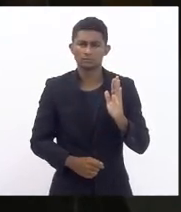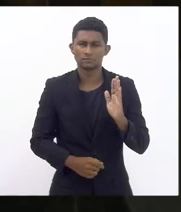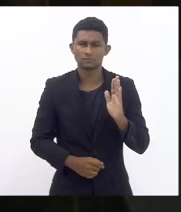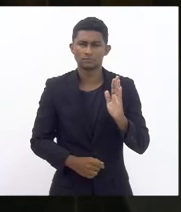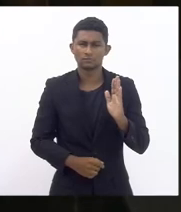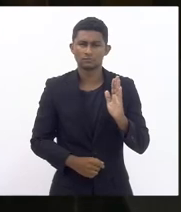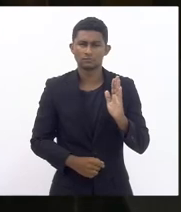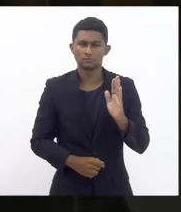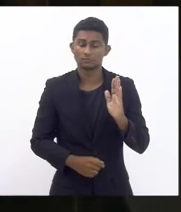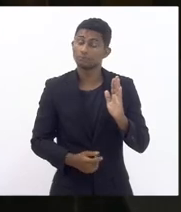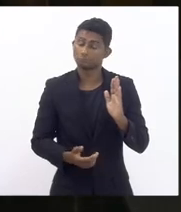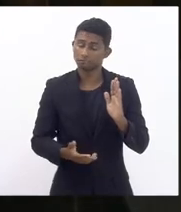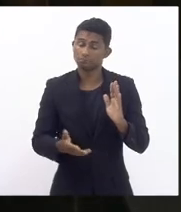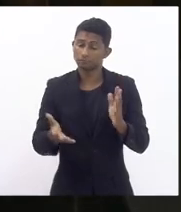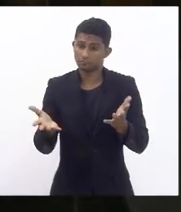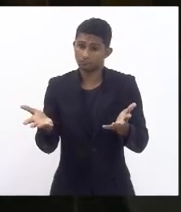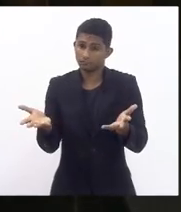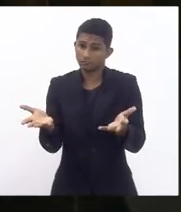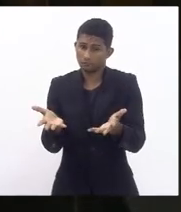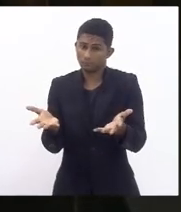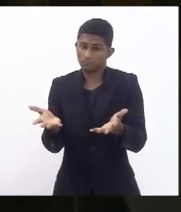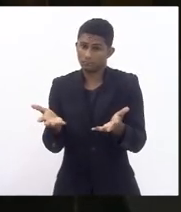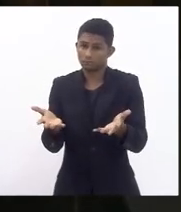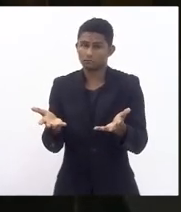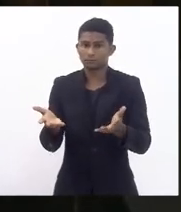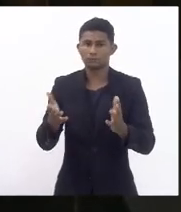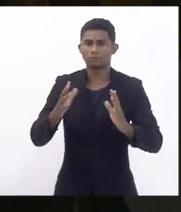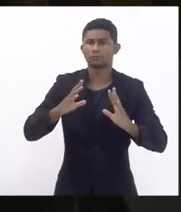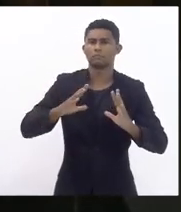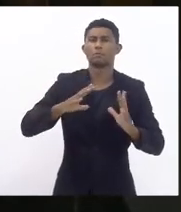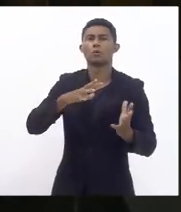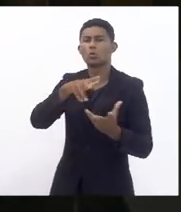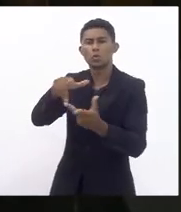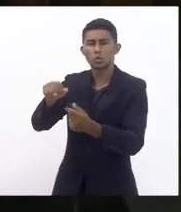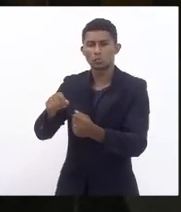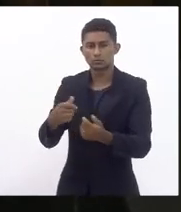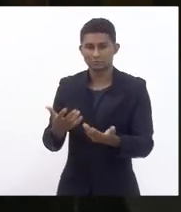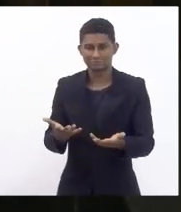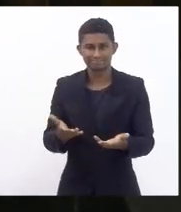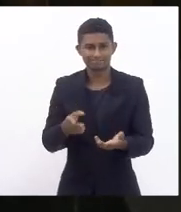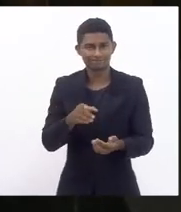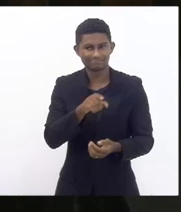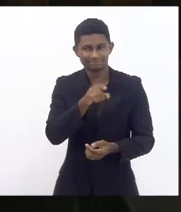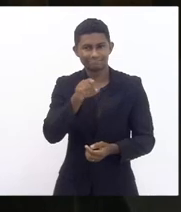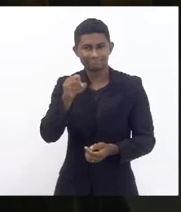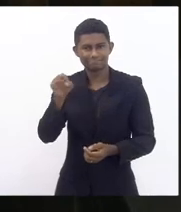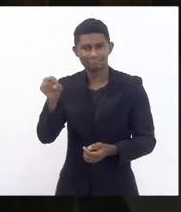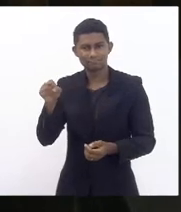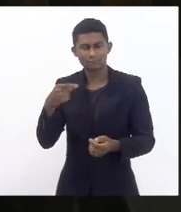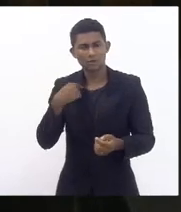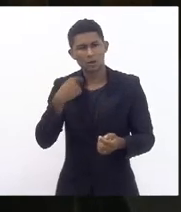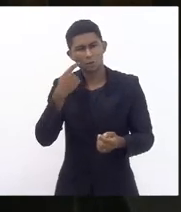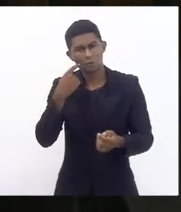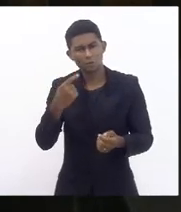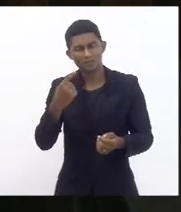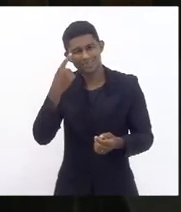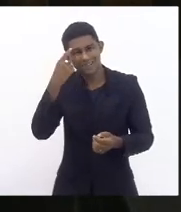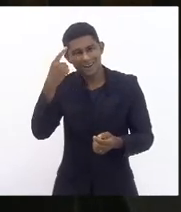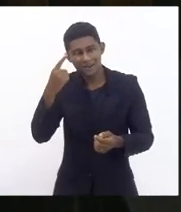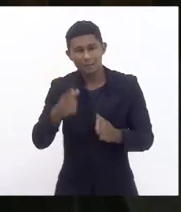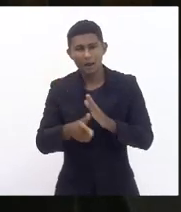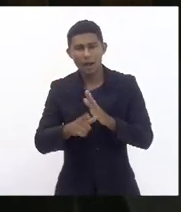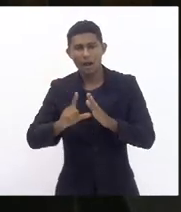os atuais tempos que estamos vivendo. Eu disse aqui no